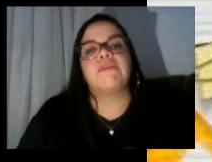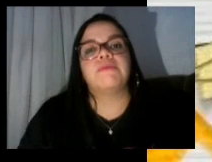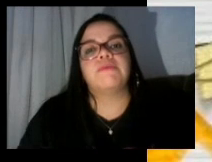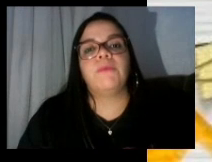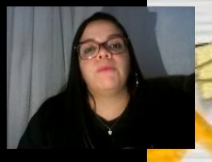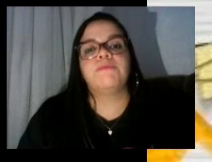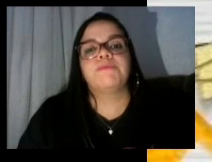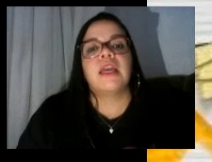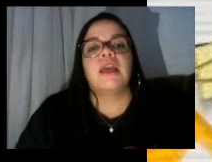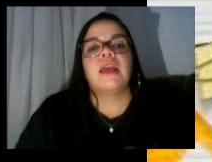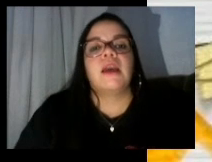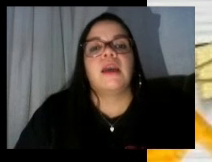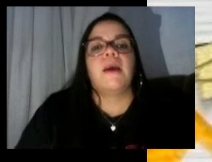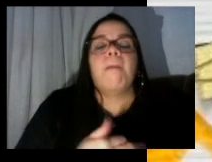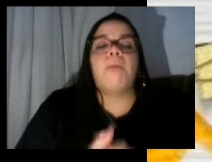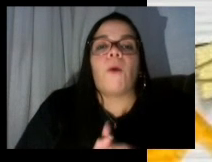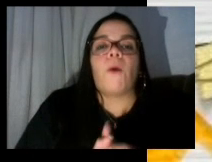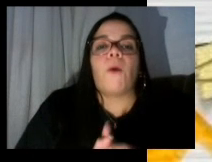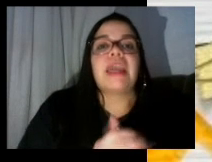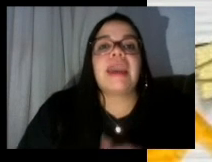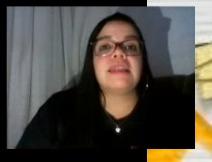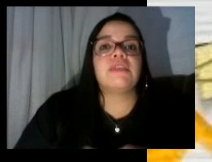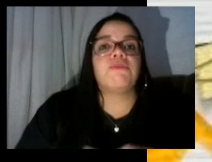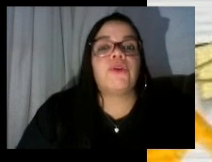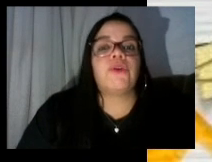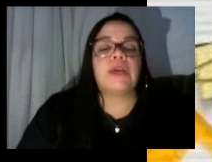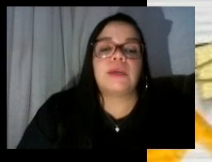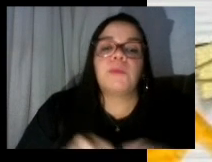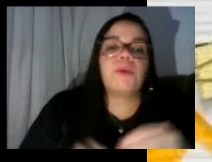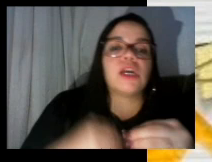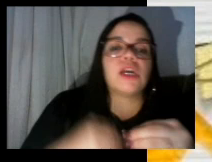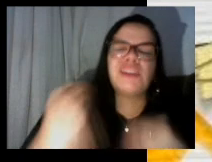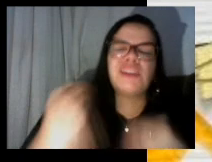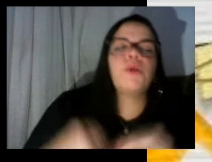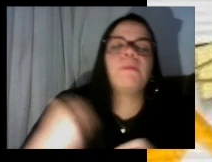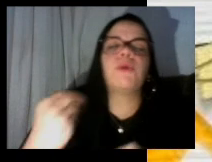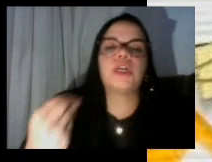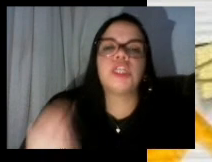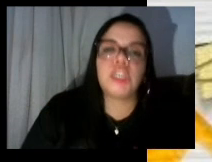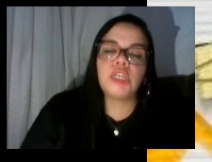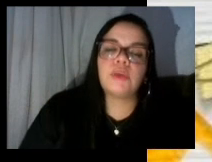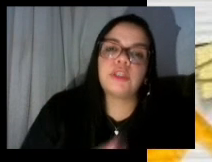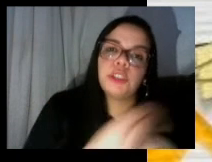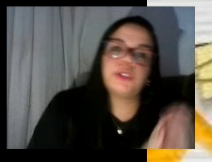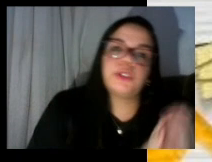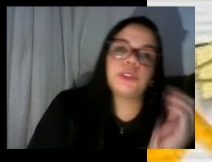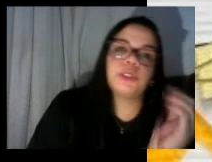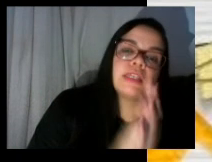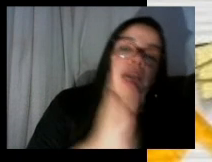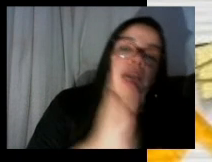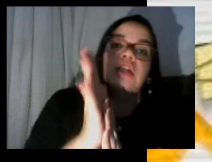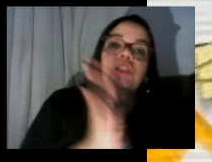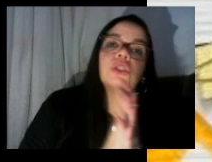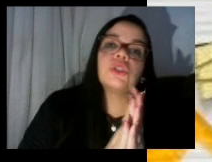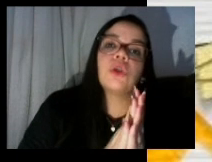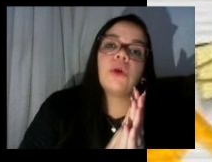acreditavam, tá bom? Bom, esse foi um pouquinho que a gente pôde